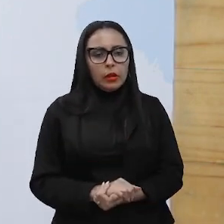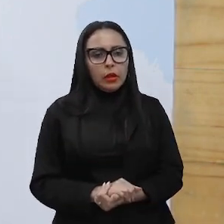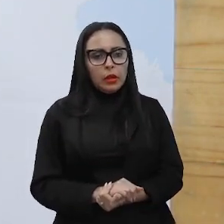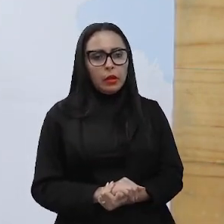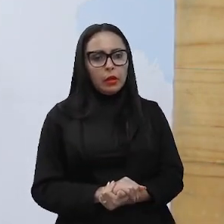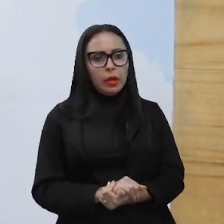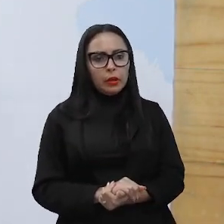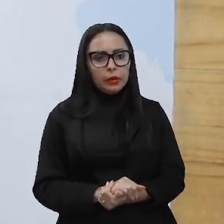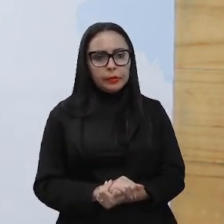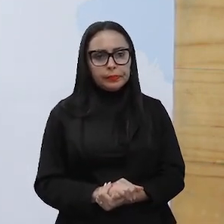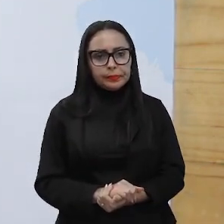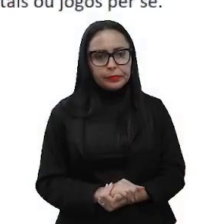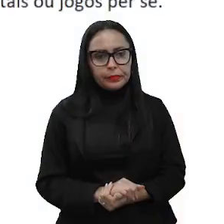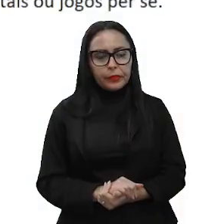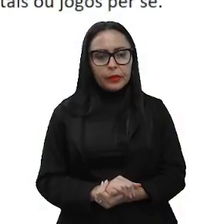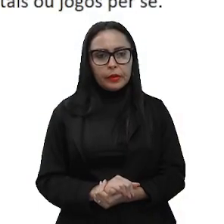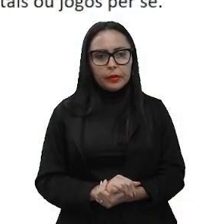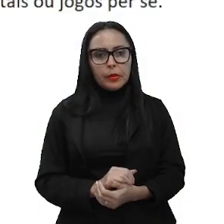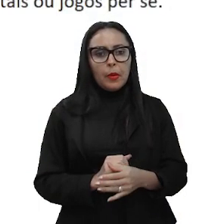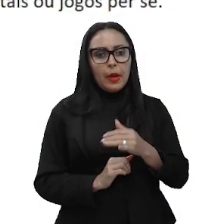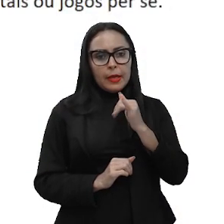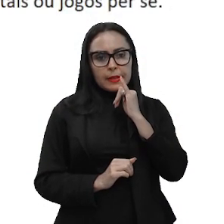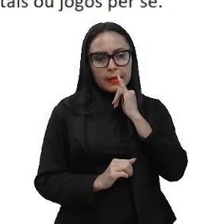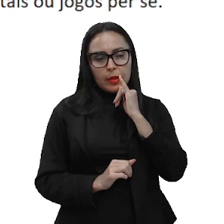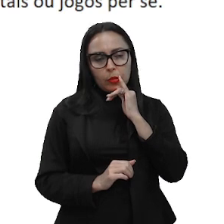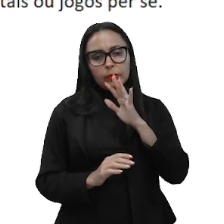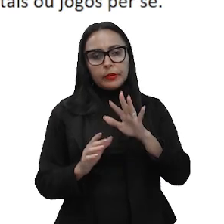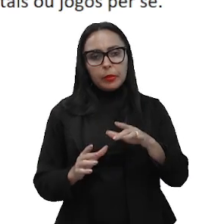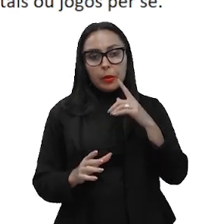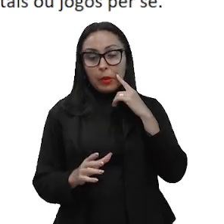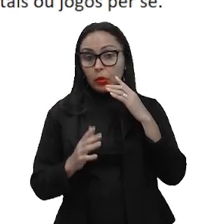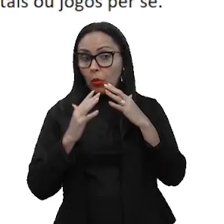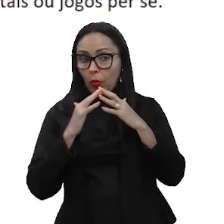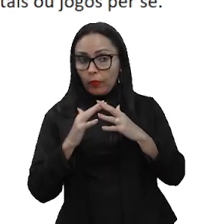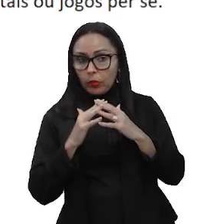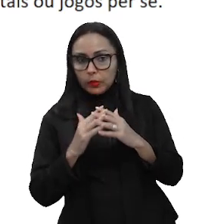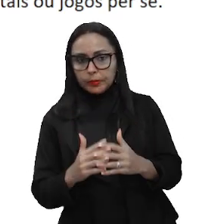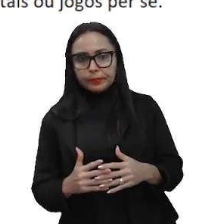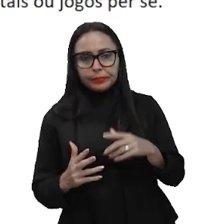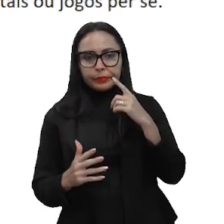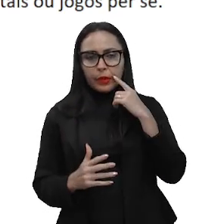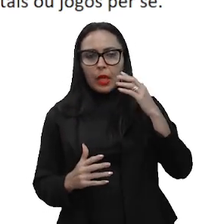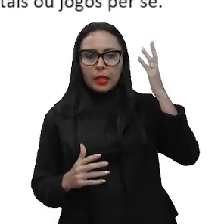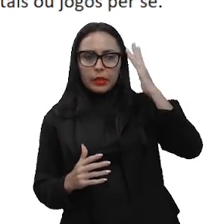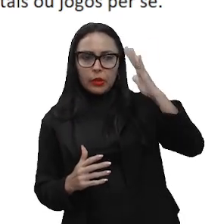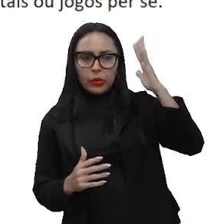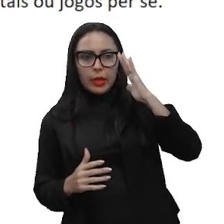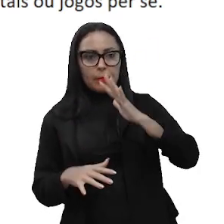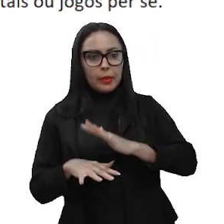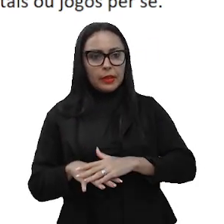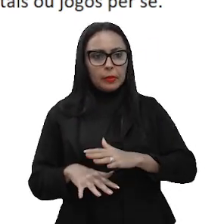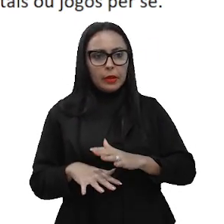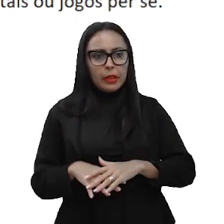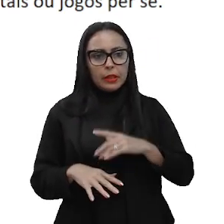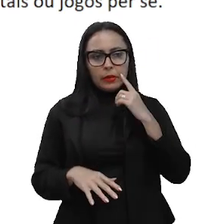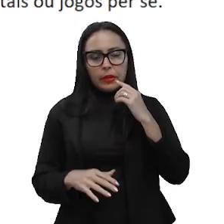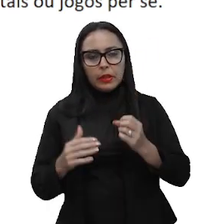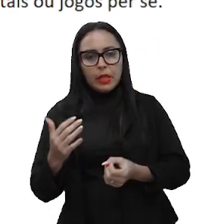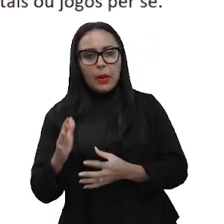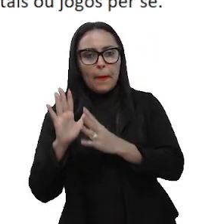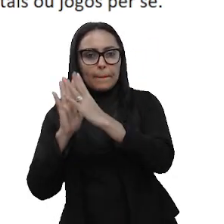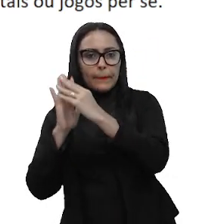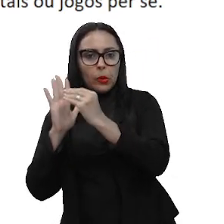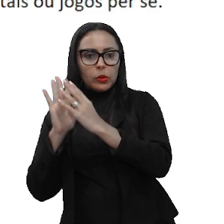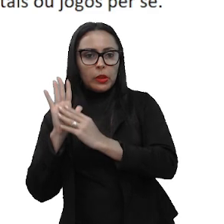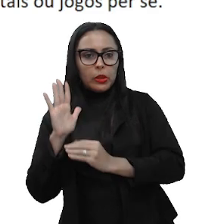E aí, um exemplozinho, um ponto rapidinho, que é para não confundir. A teoria dos jogos é uma teoria matemática, é um ramo da matemática, não tem